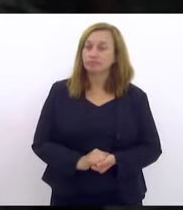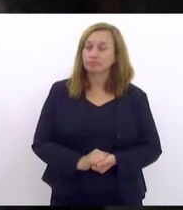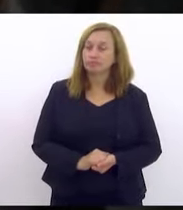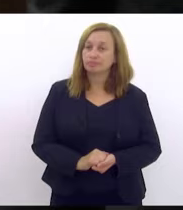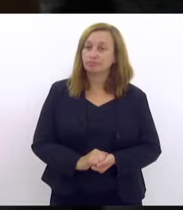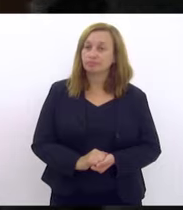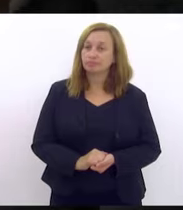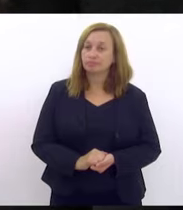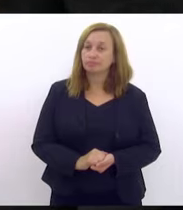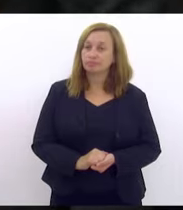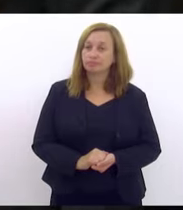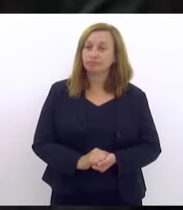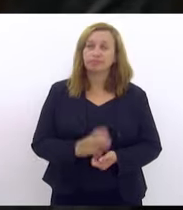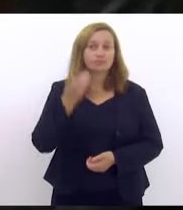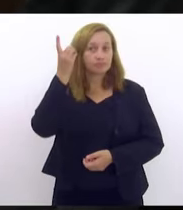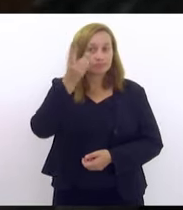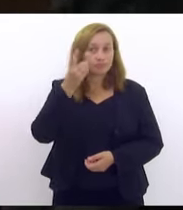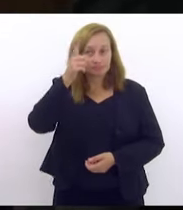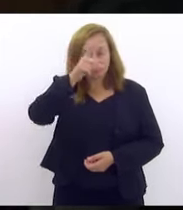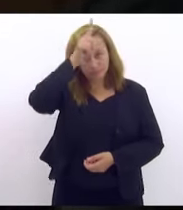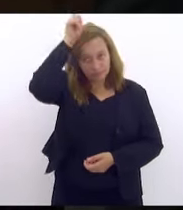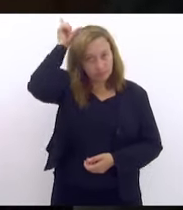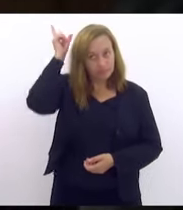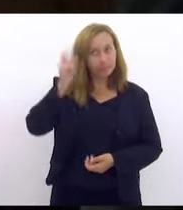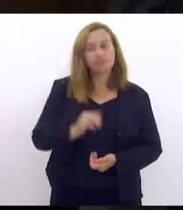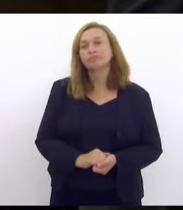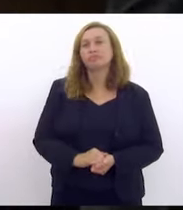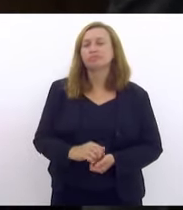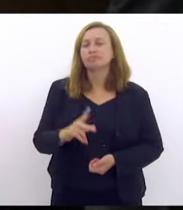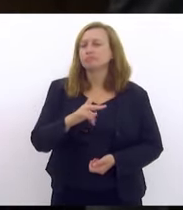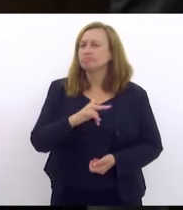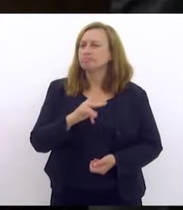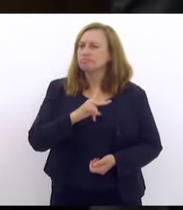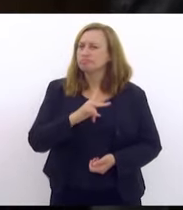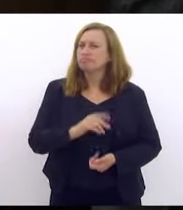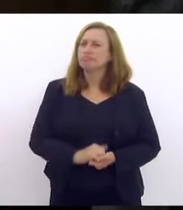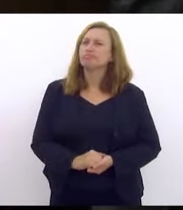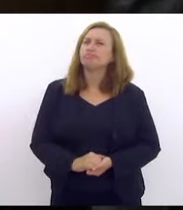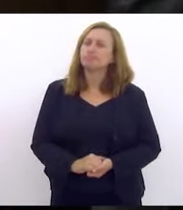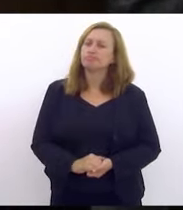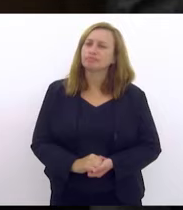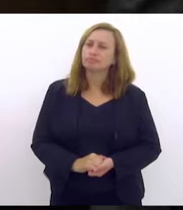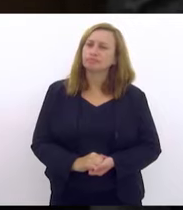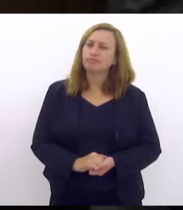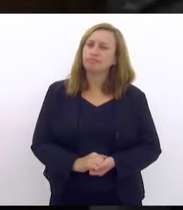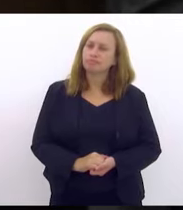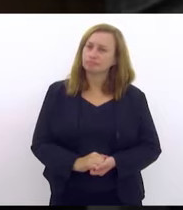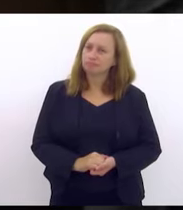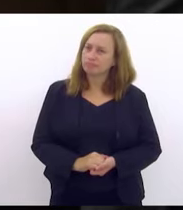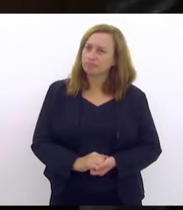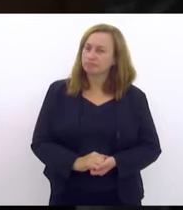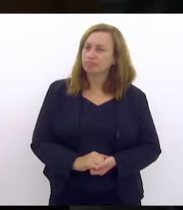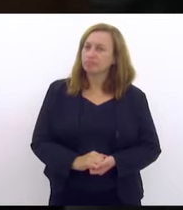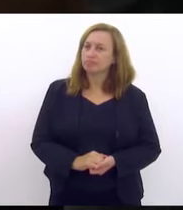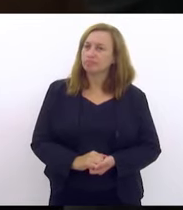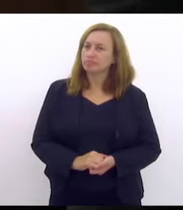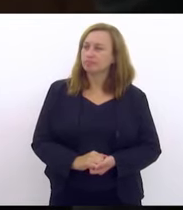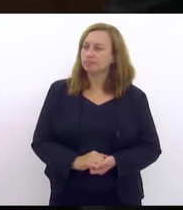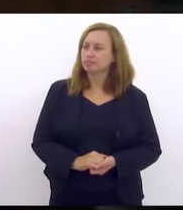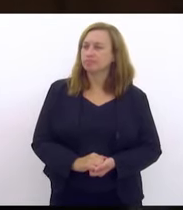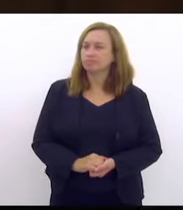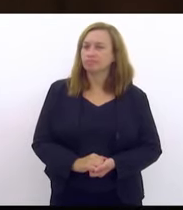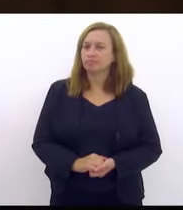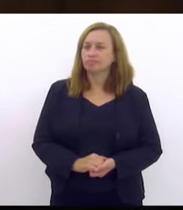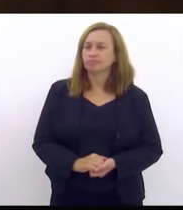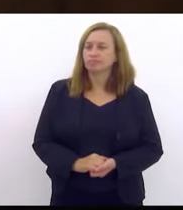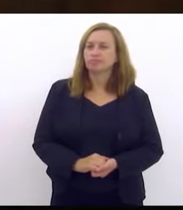exposição do deputado Luiz Paulo por conta da própria natureza daquilo que é matéria do decreto